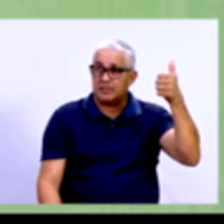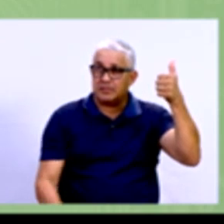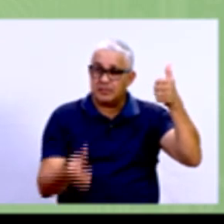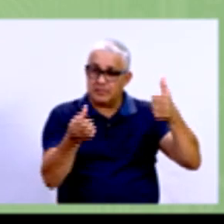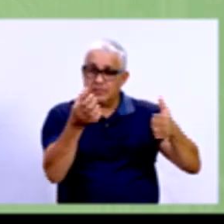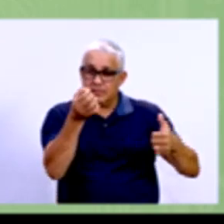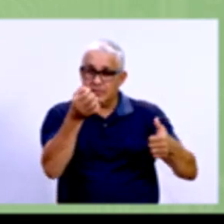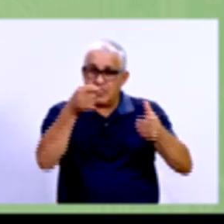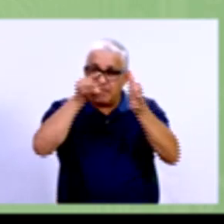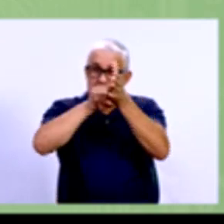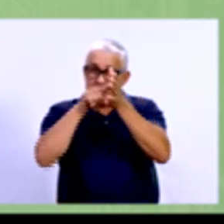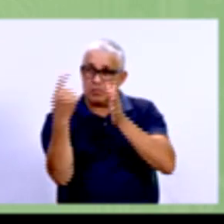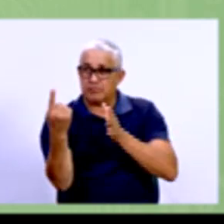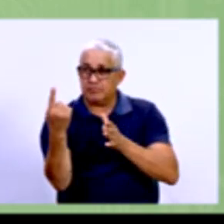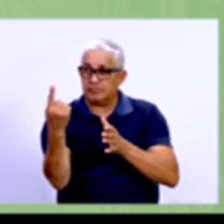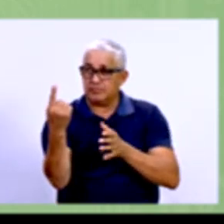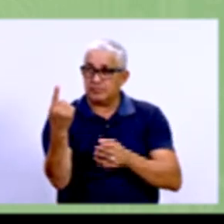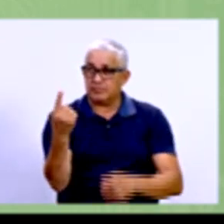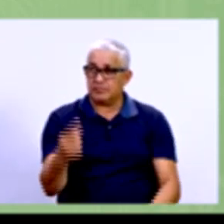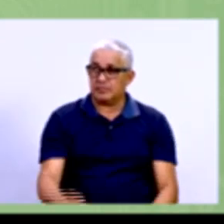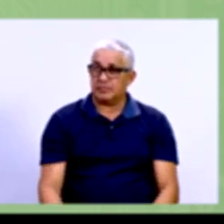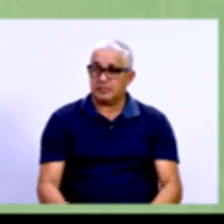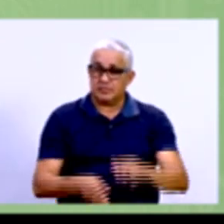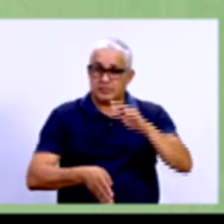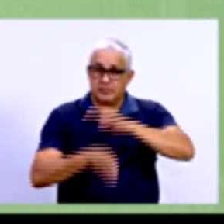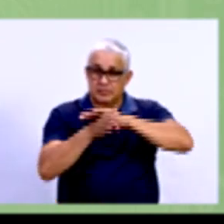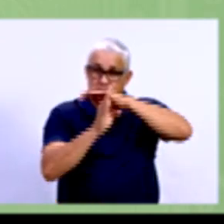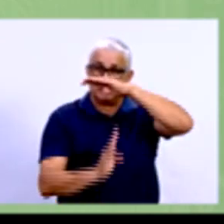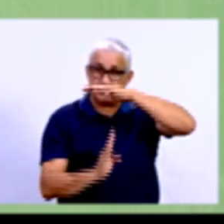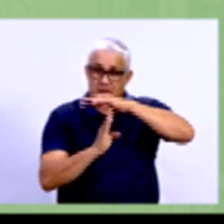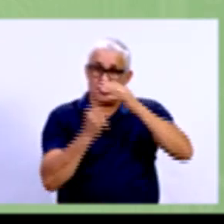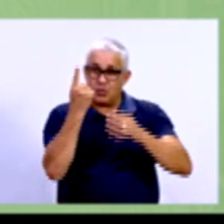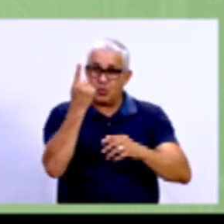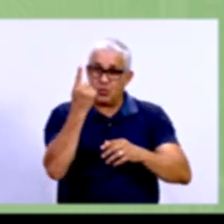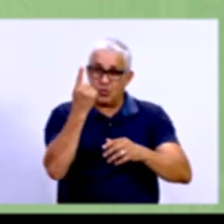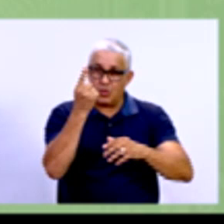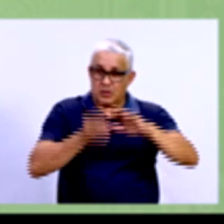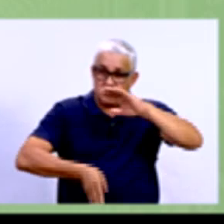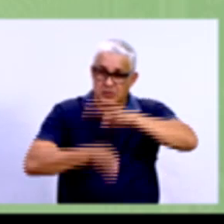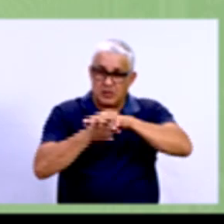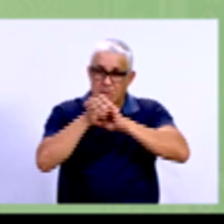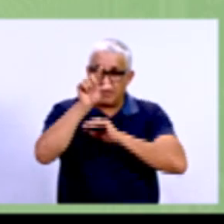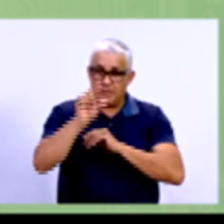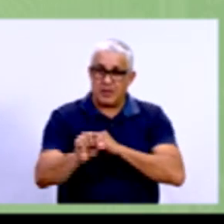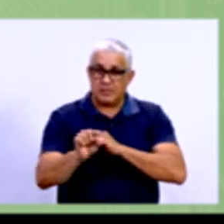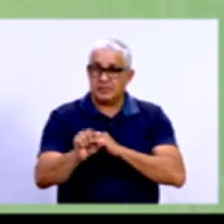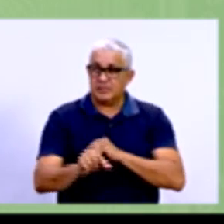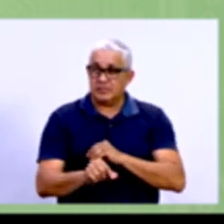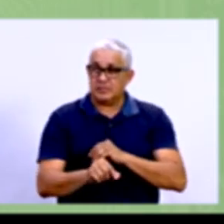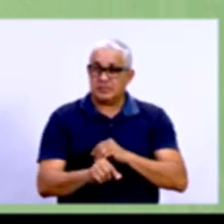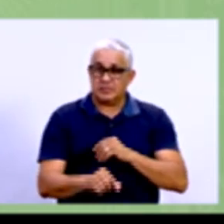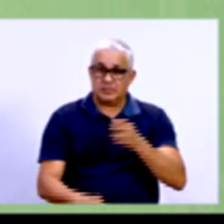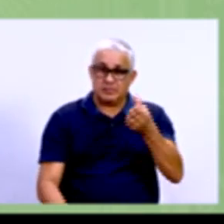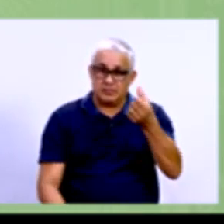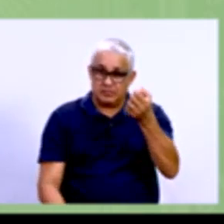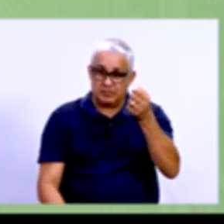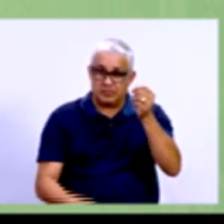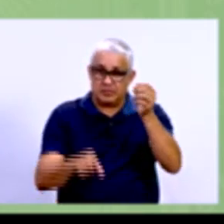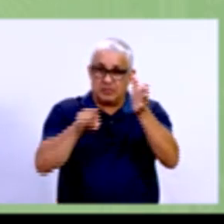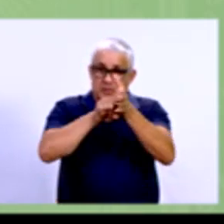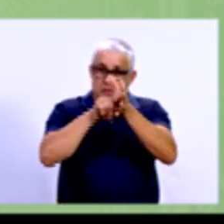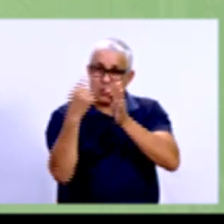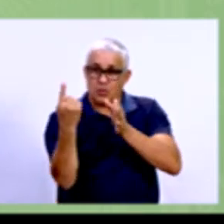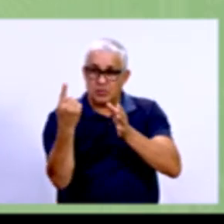menos 1. 60 que é aqui a entrada máxima e o 1 que é a entrada mínima, né? Então, 60 menos 1. Então, a